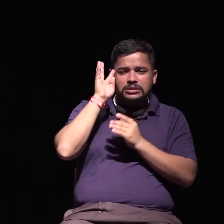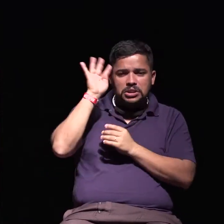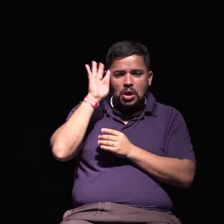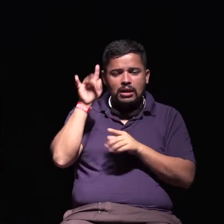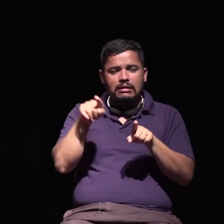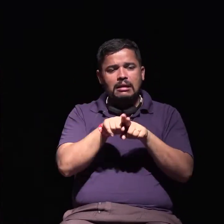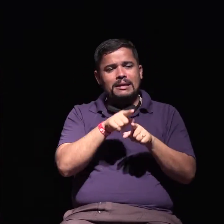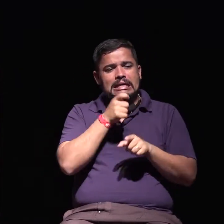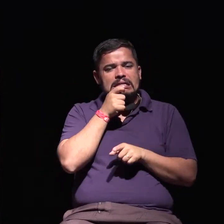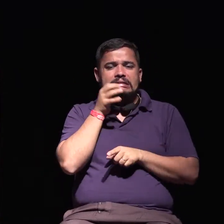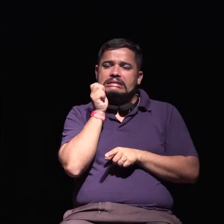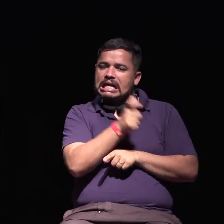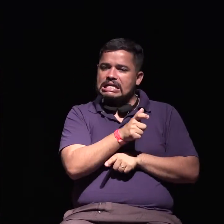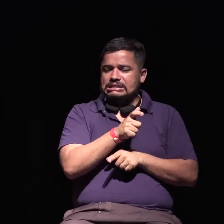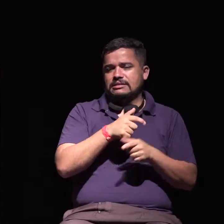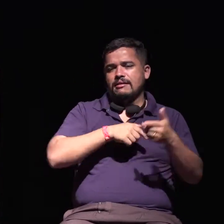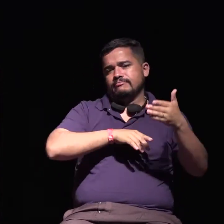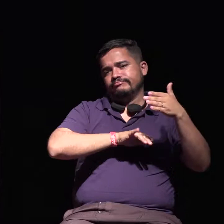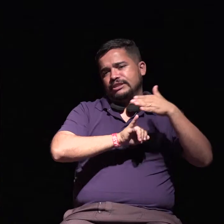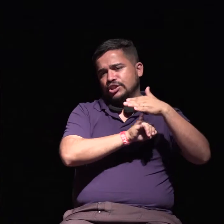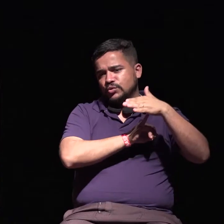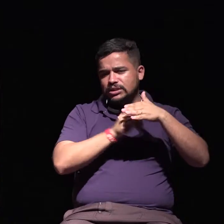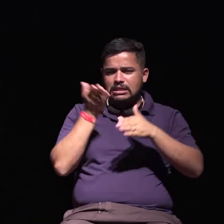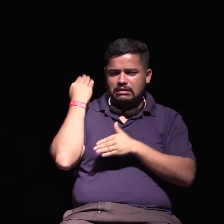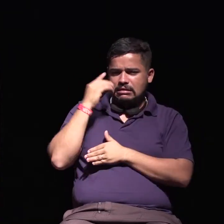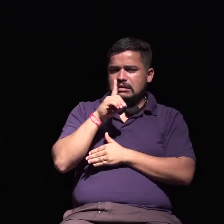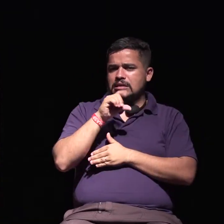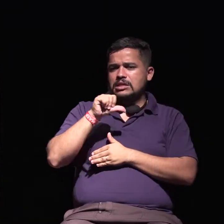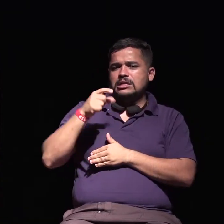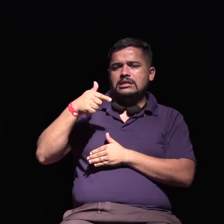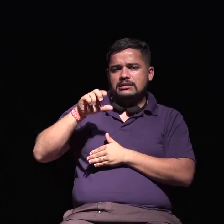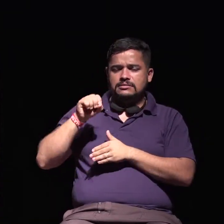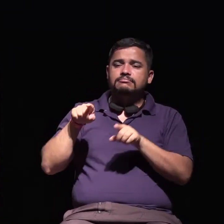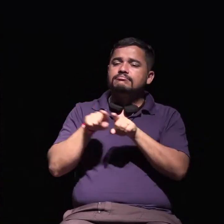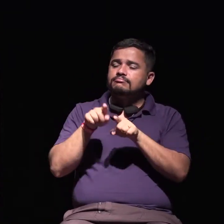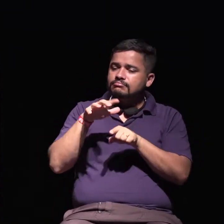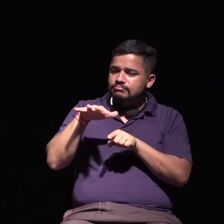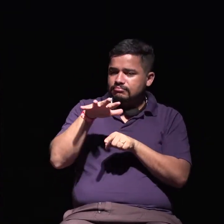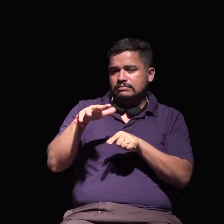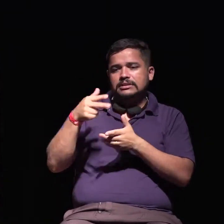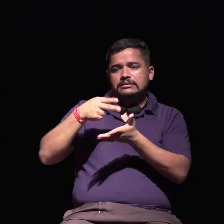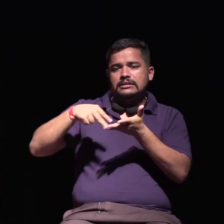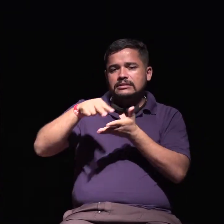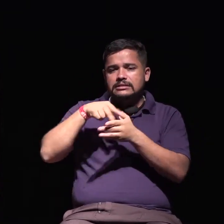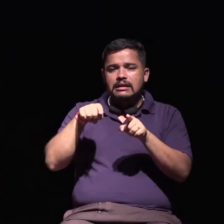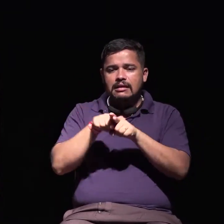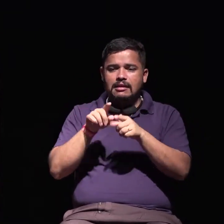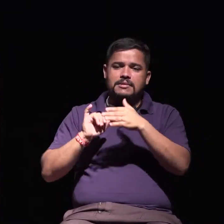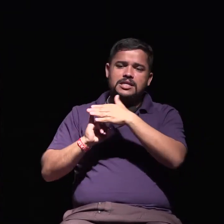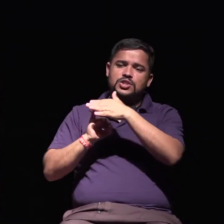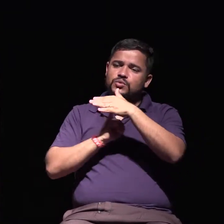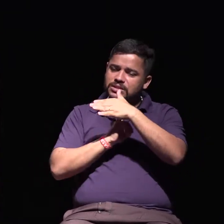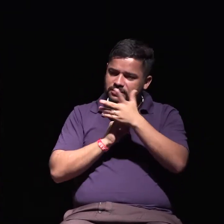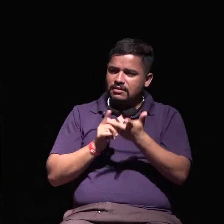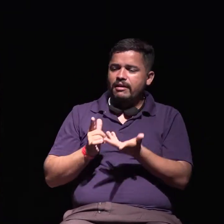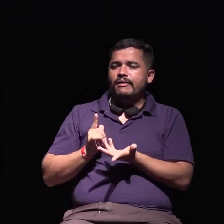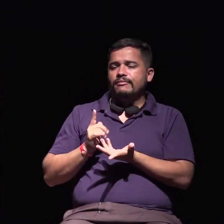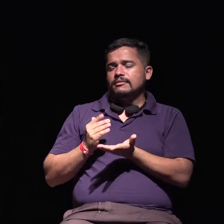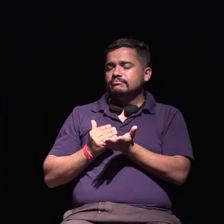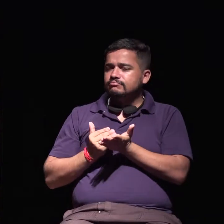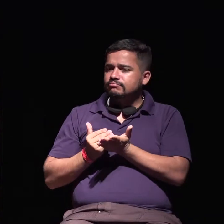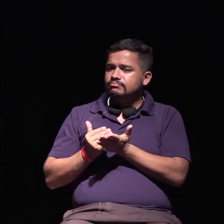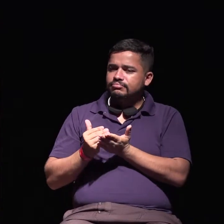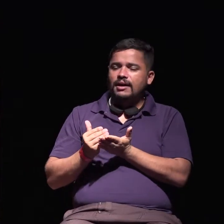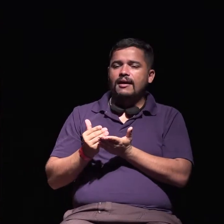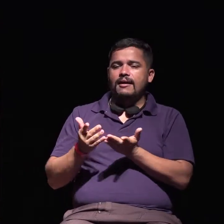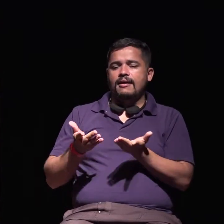instituições já se faz, pelo menos desde os anos 70, na dança, com as instituições e o mercado e o circuito ainda por se estabelecer, esse